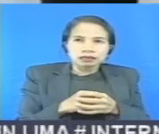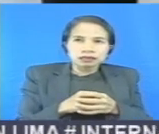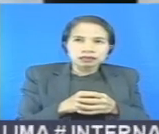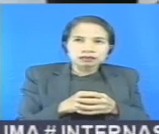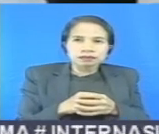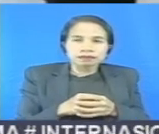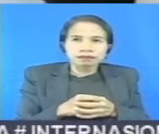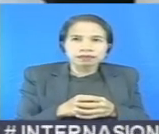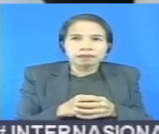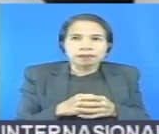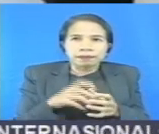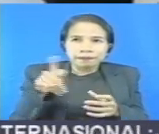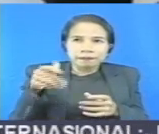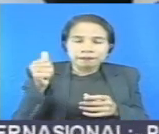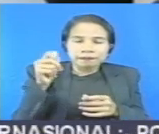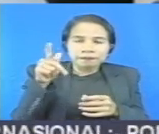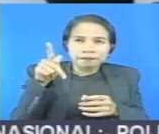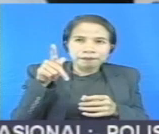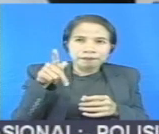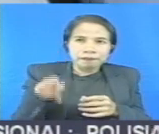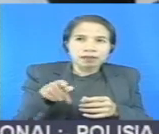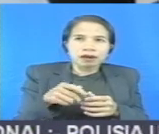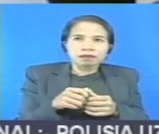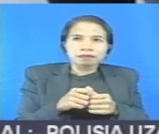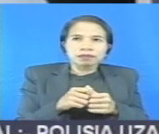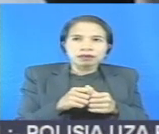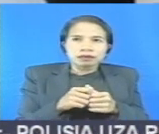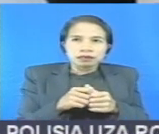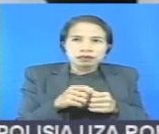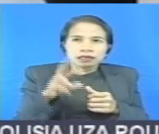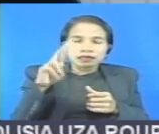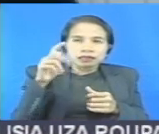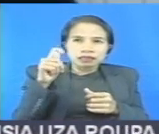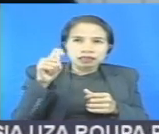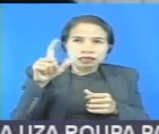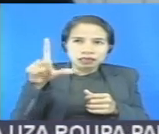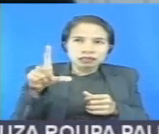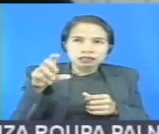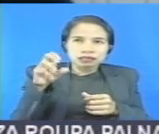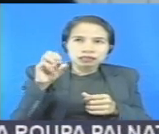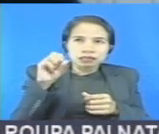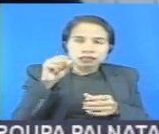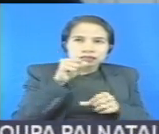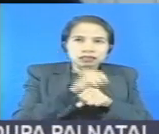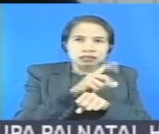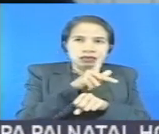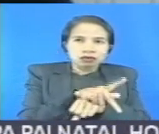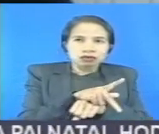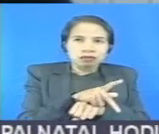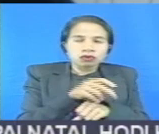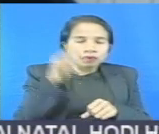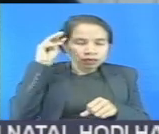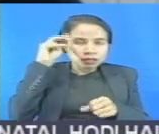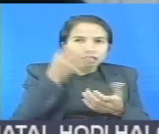Laboratório Nacional, MAP, SEII, ANC, MNEC, RTTELI, SACOP, INS, no Ministério